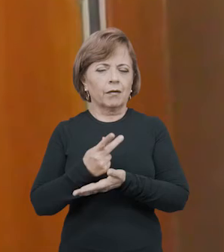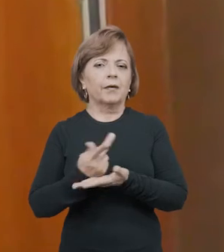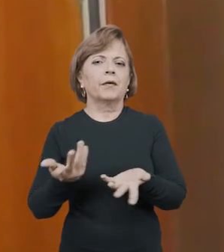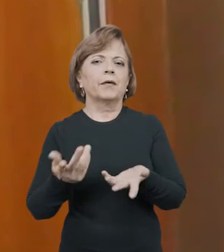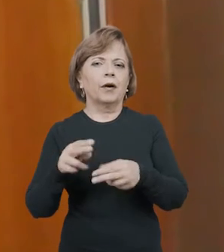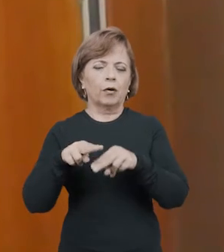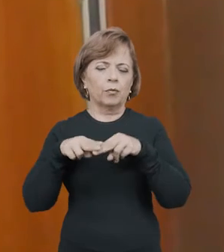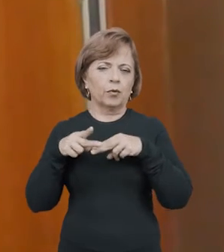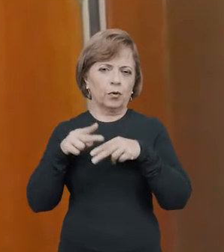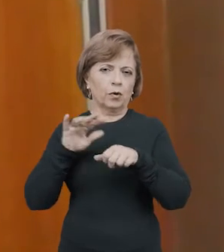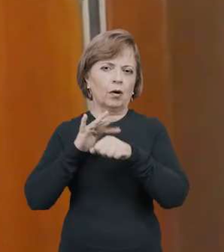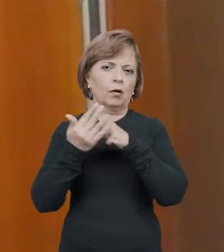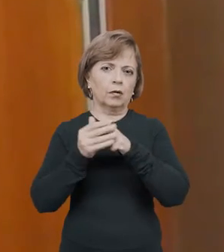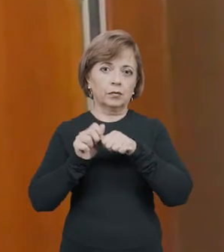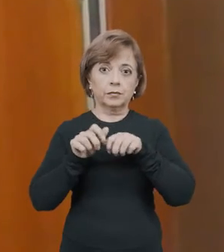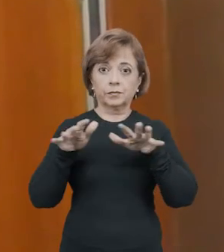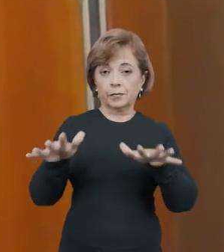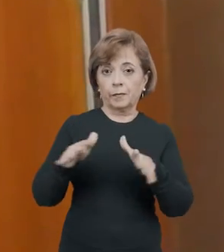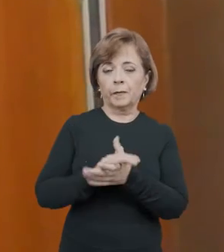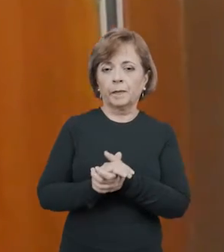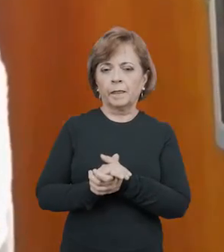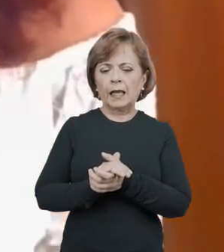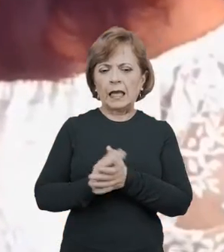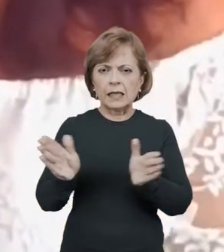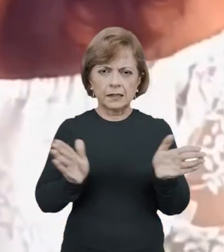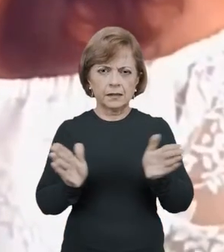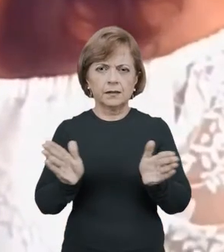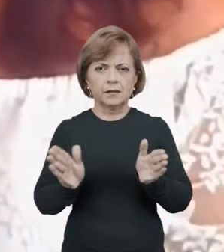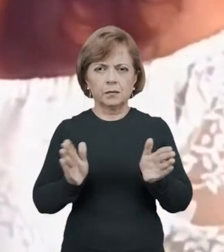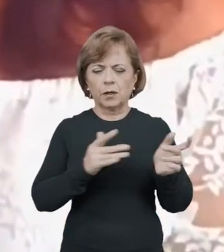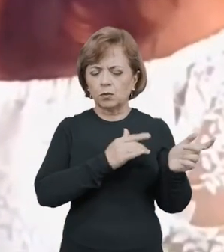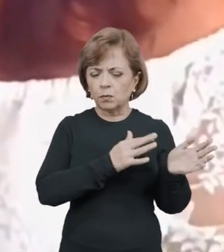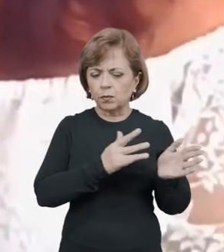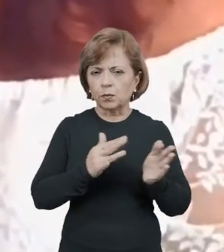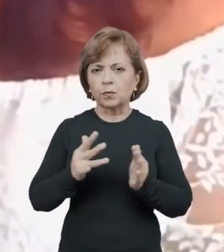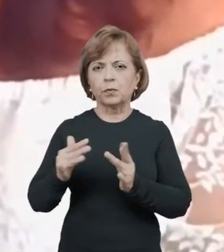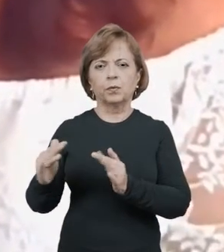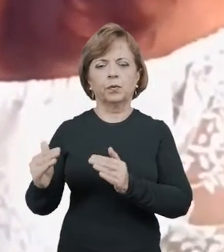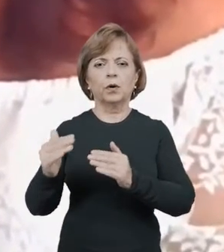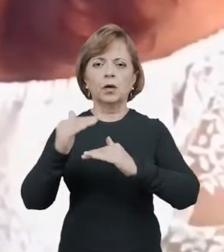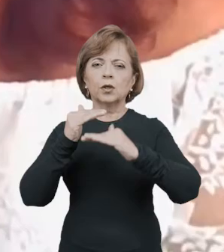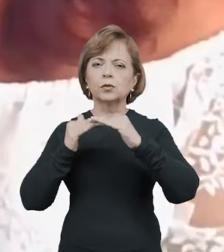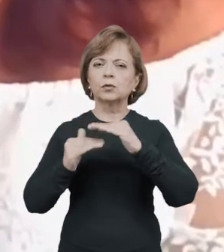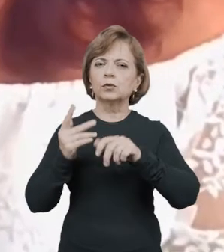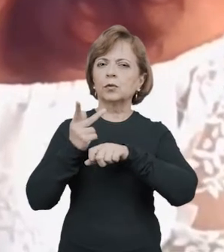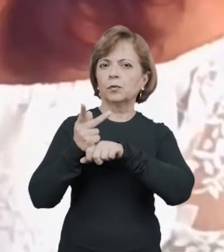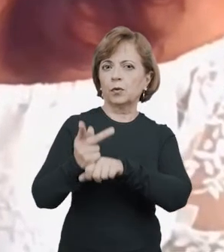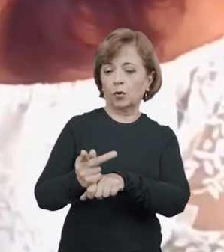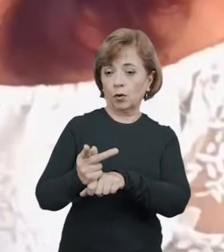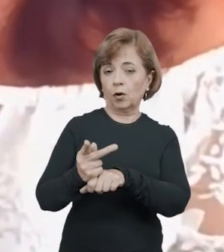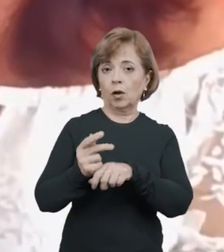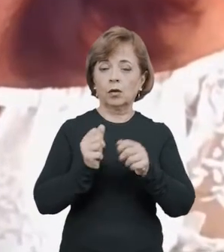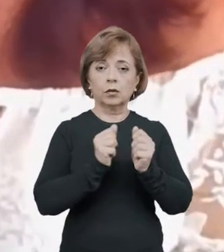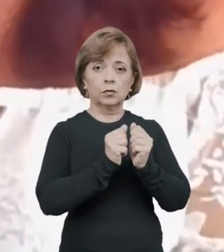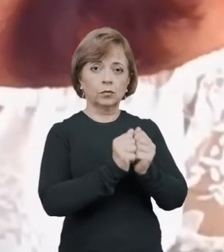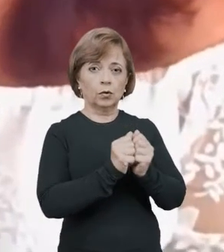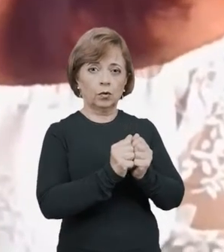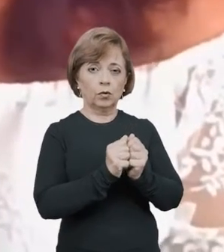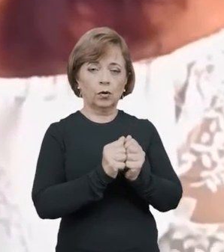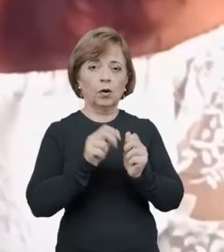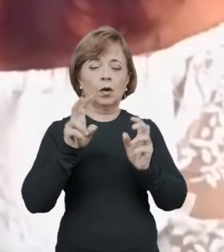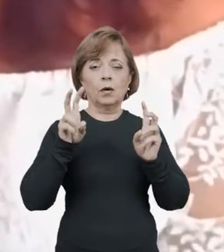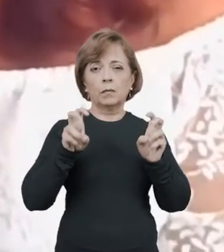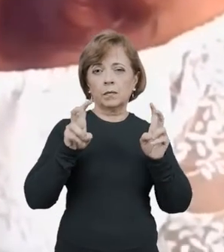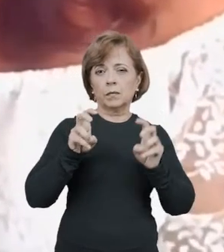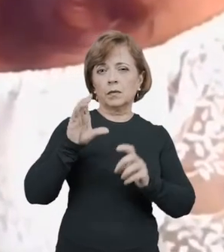esse Covid-19. Então, durante todo esse período, a Subprocuradoria, através da assessoria originária em matéria